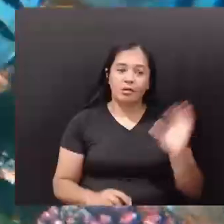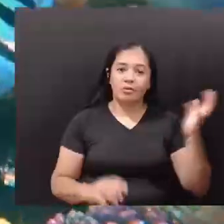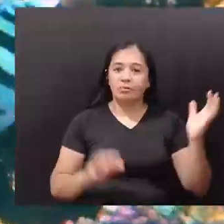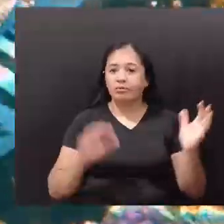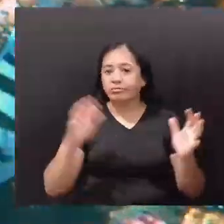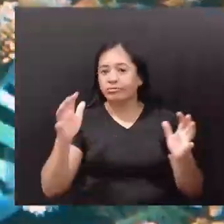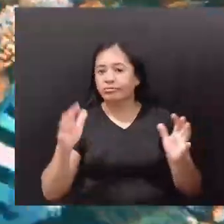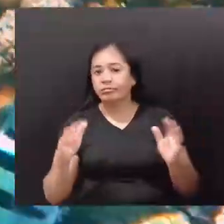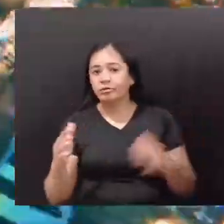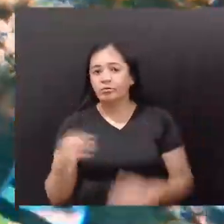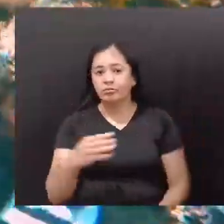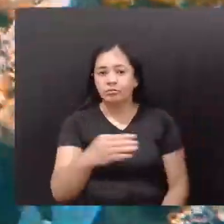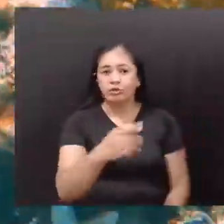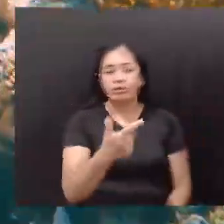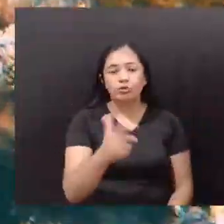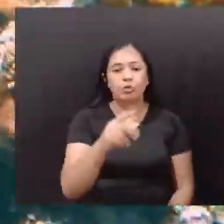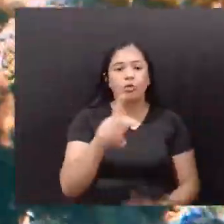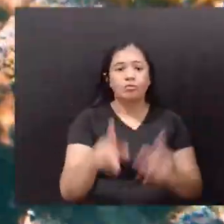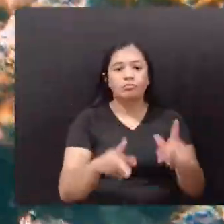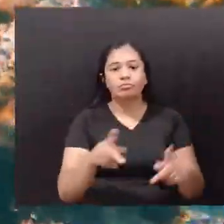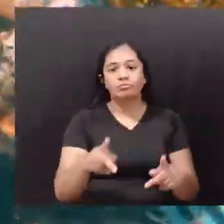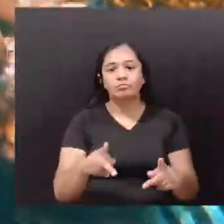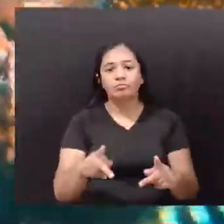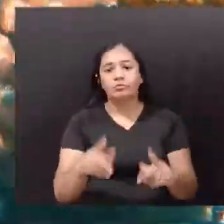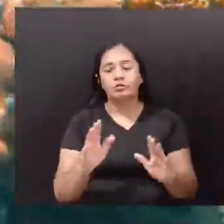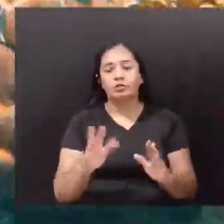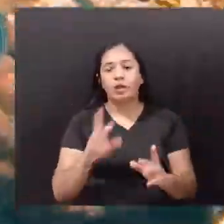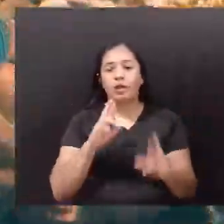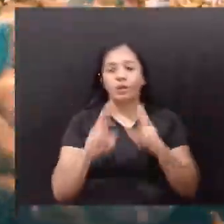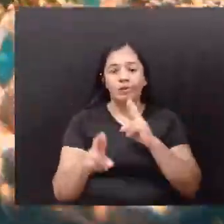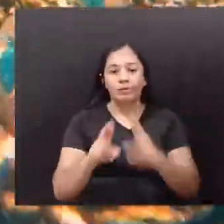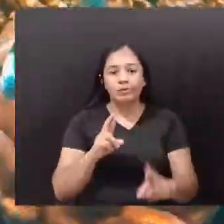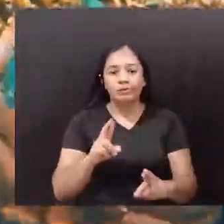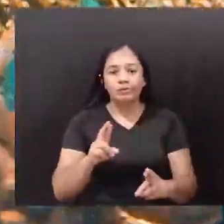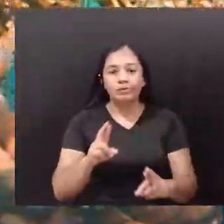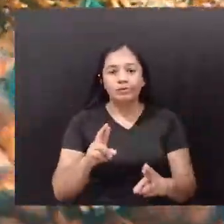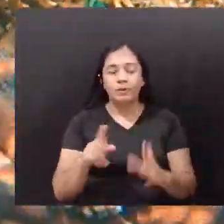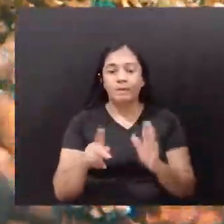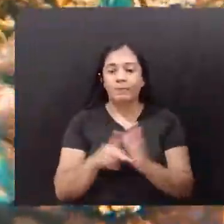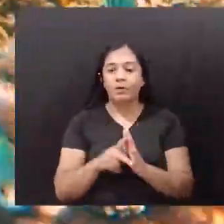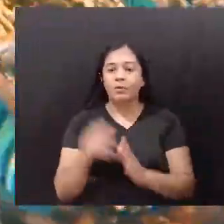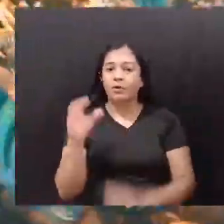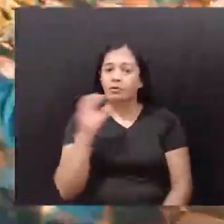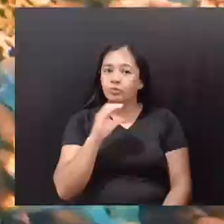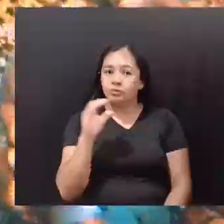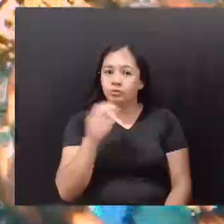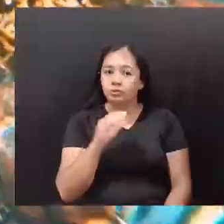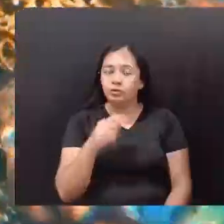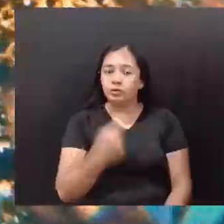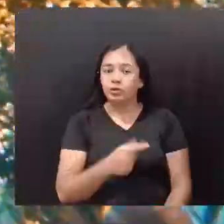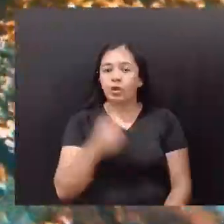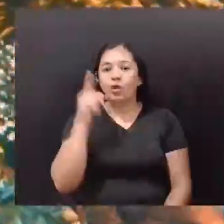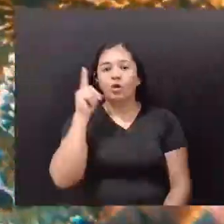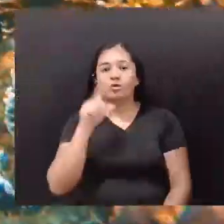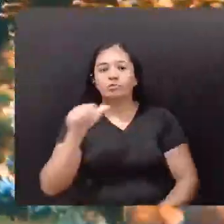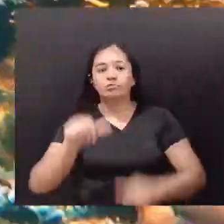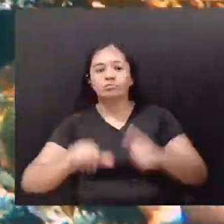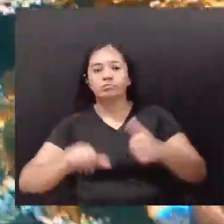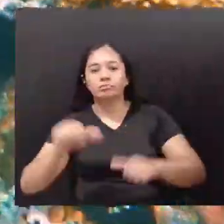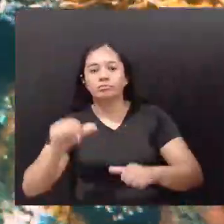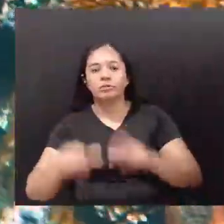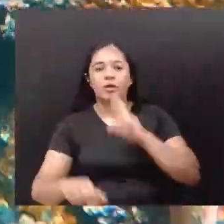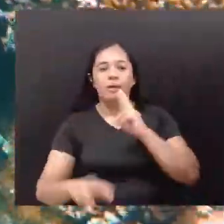com outras populações, são resultados desse aquecimento. A gente consegue avaliar e tem um resultado